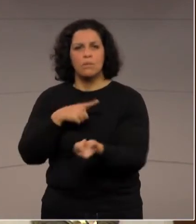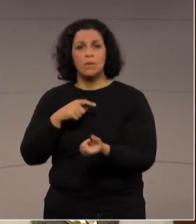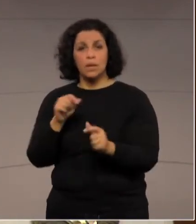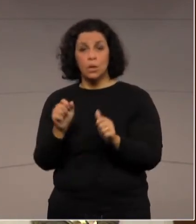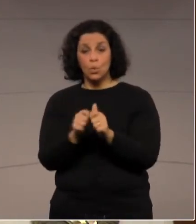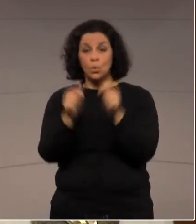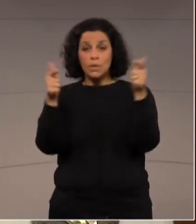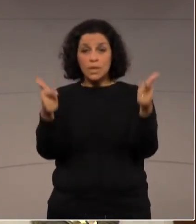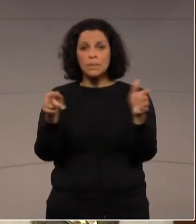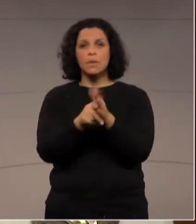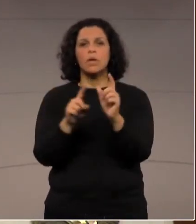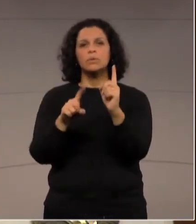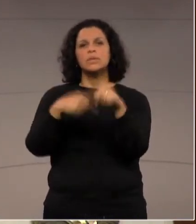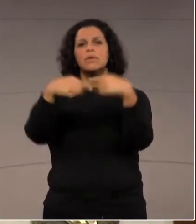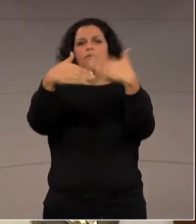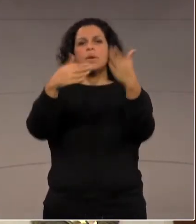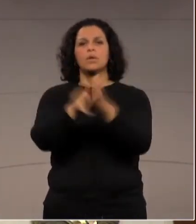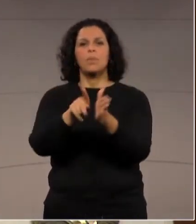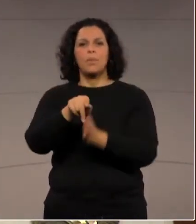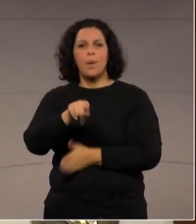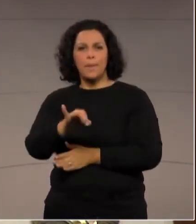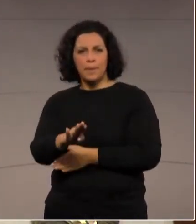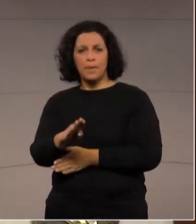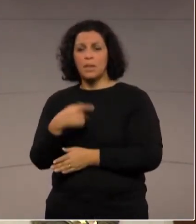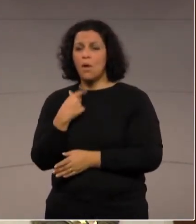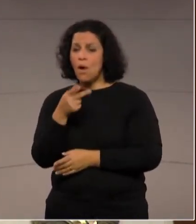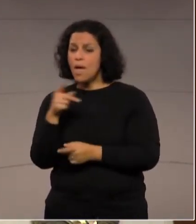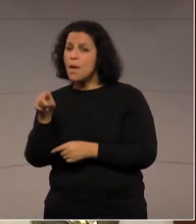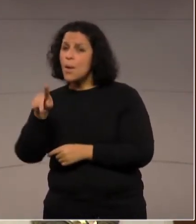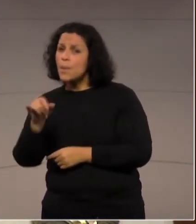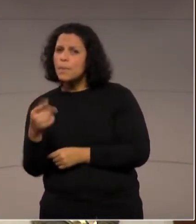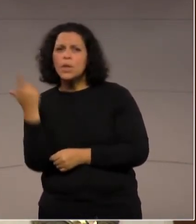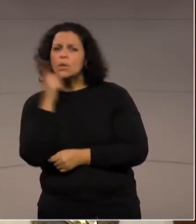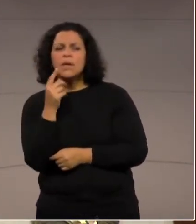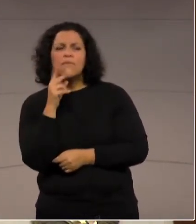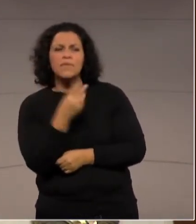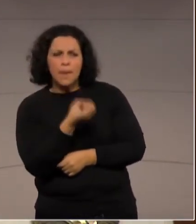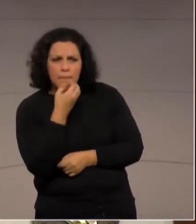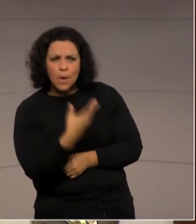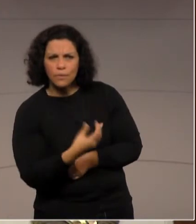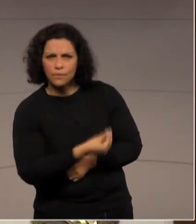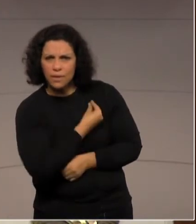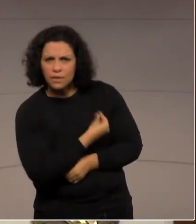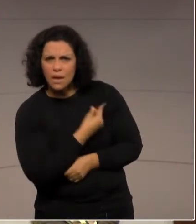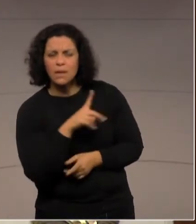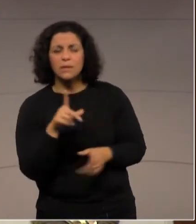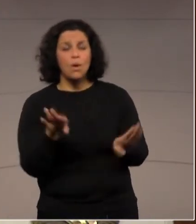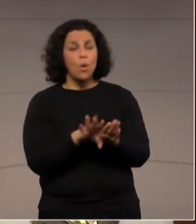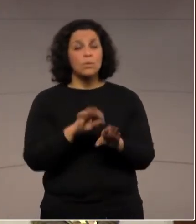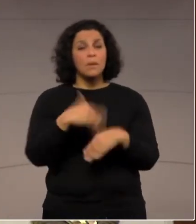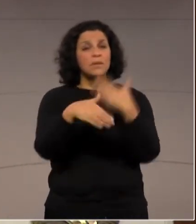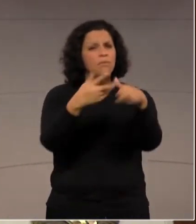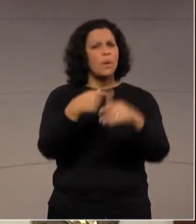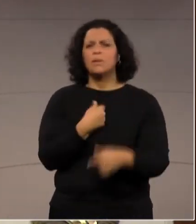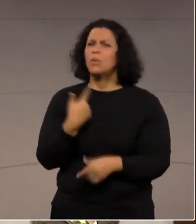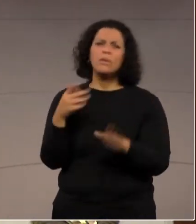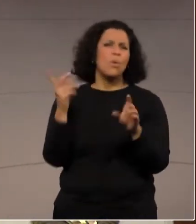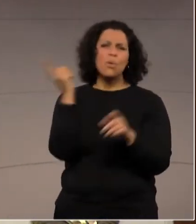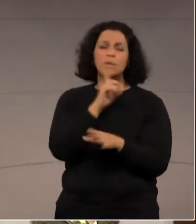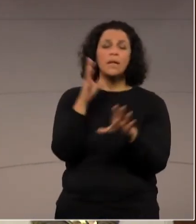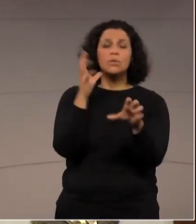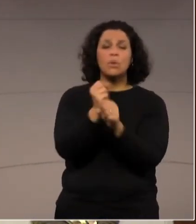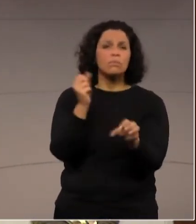progressão do pib o pib no médio bem-estar opinião representa o desenvolvimento e o pib não